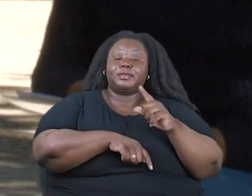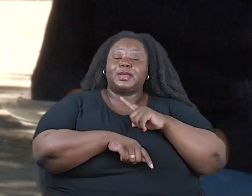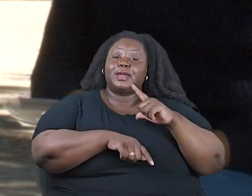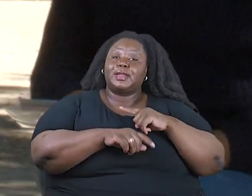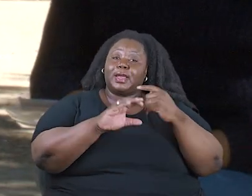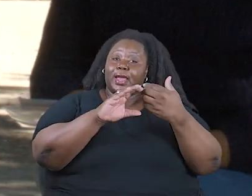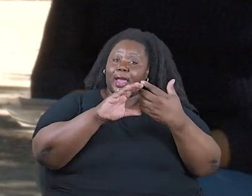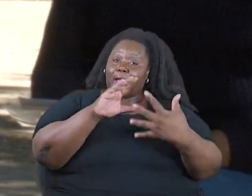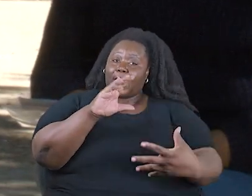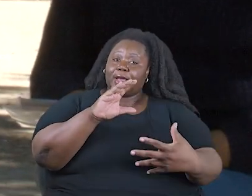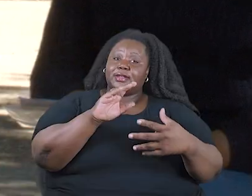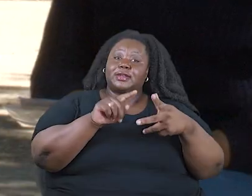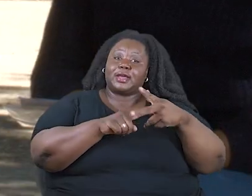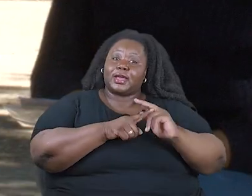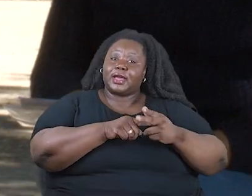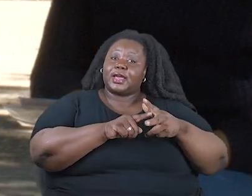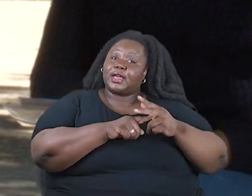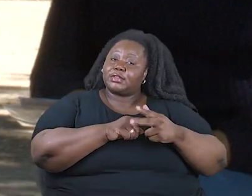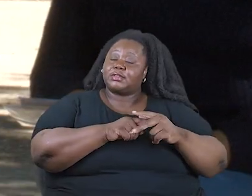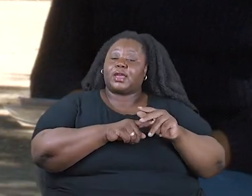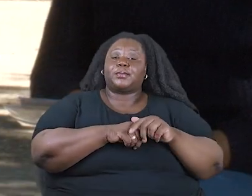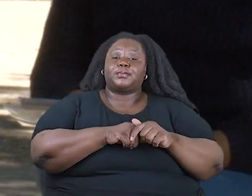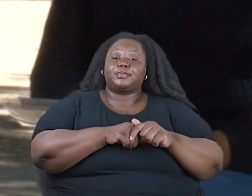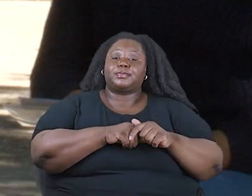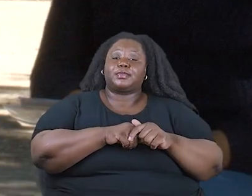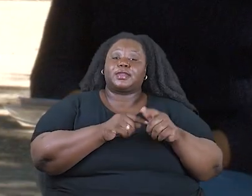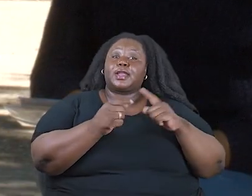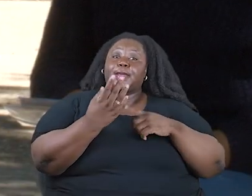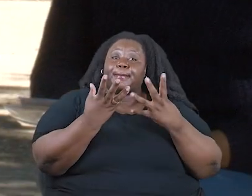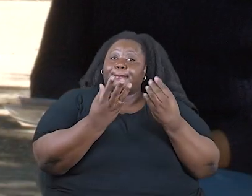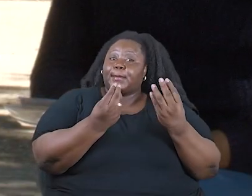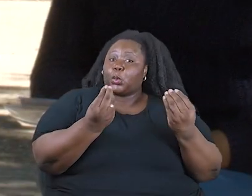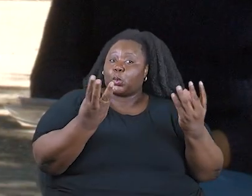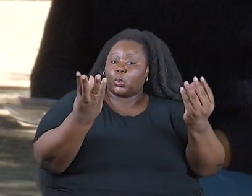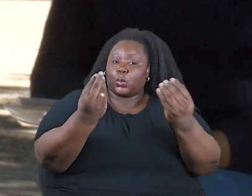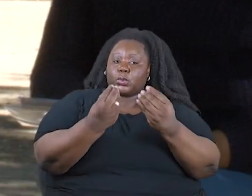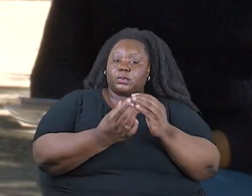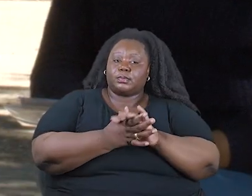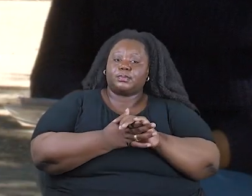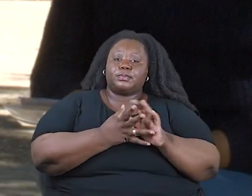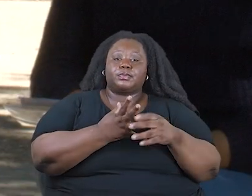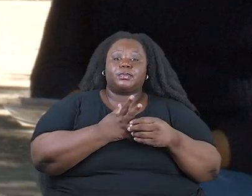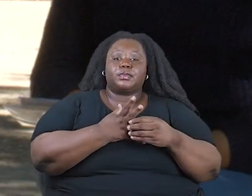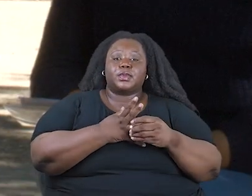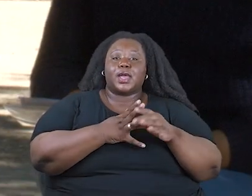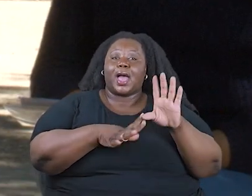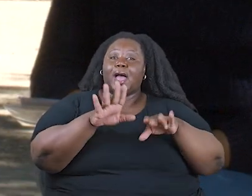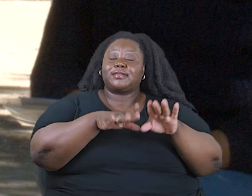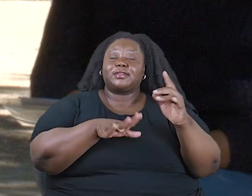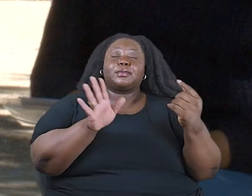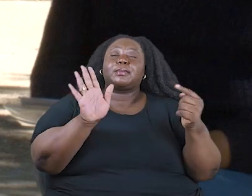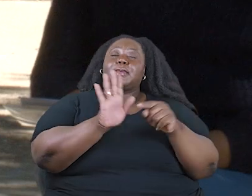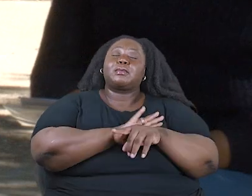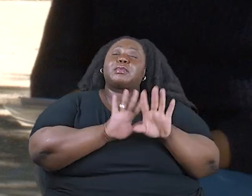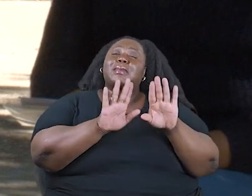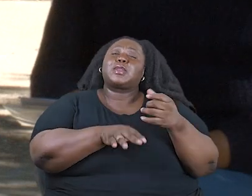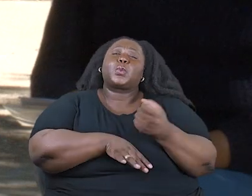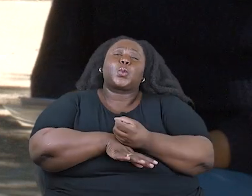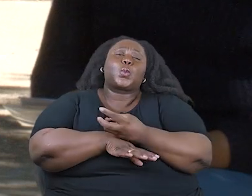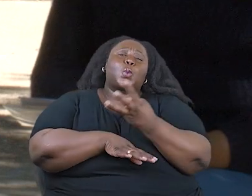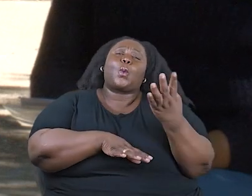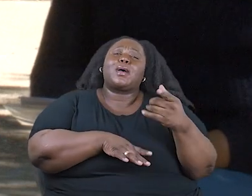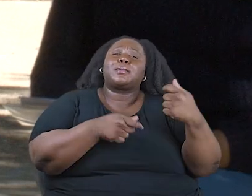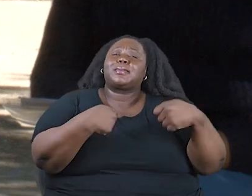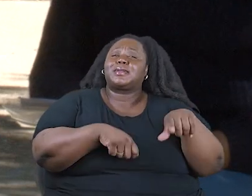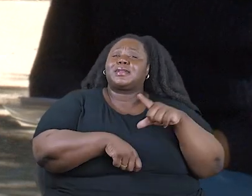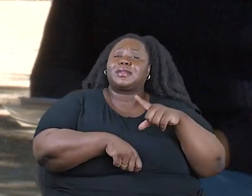característica a edição, ela circula em muitas cópias. Aí então a gente às vezes pergunta assim, mas quantas cópias tem que ter